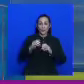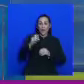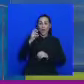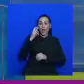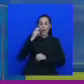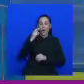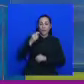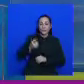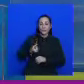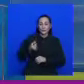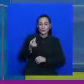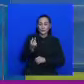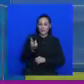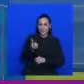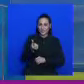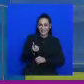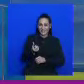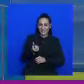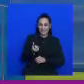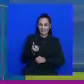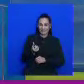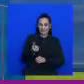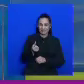Bola rosa número 16.